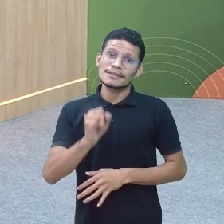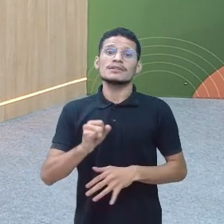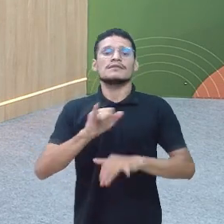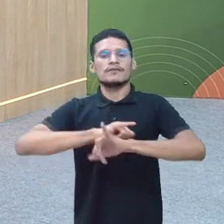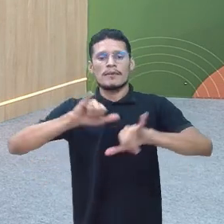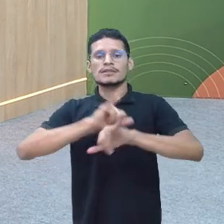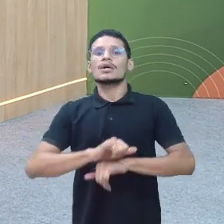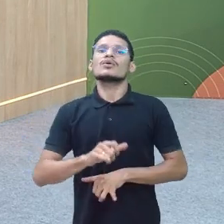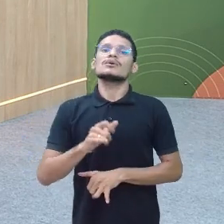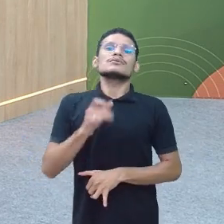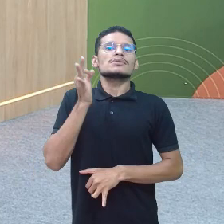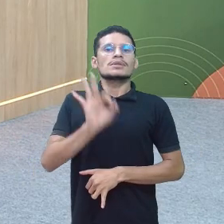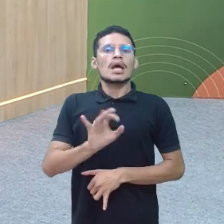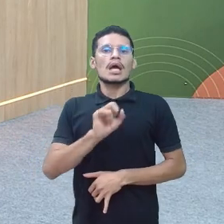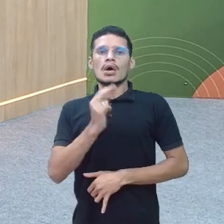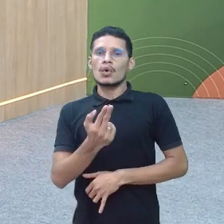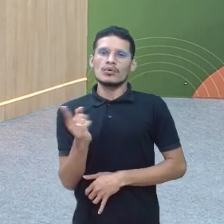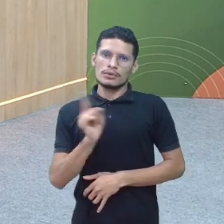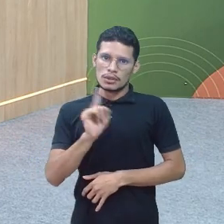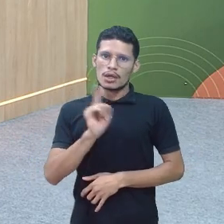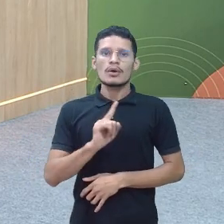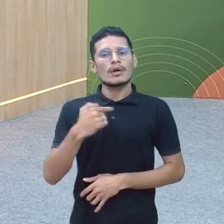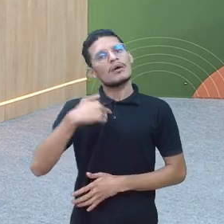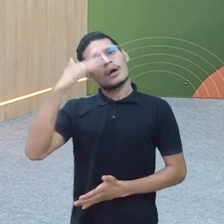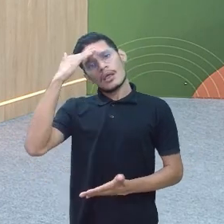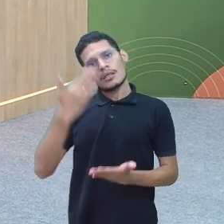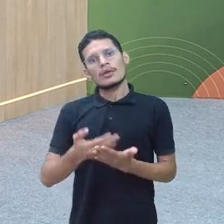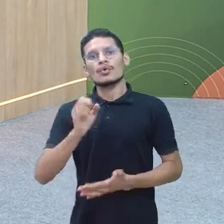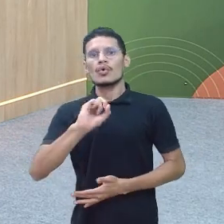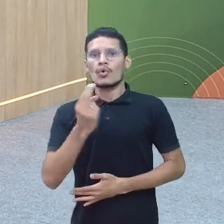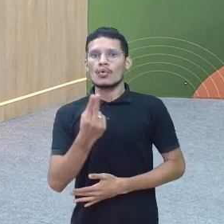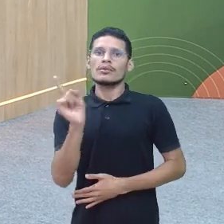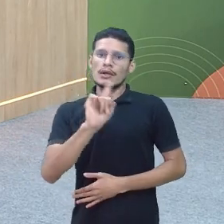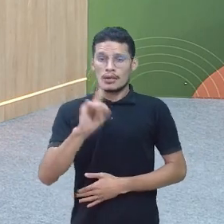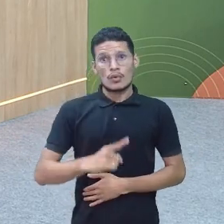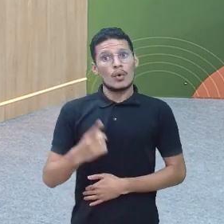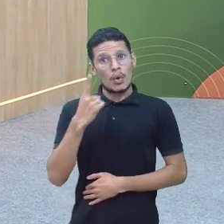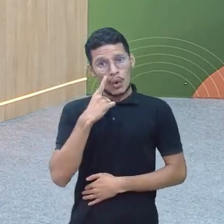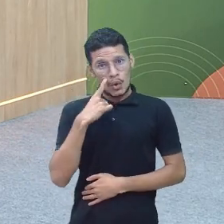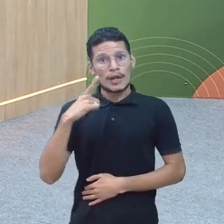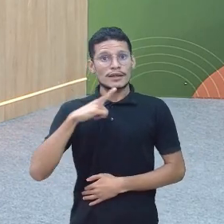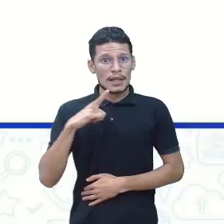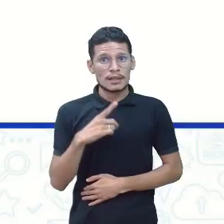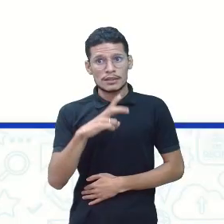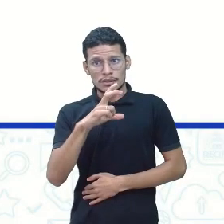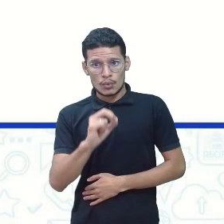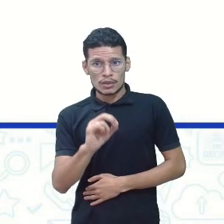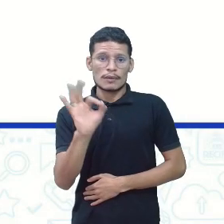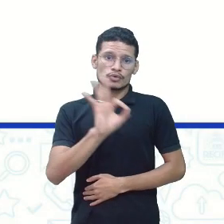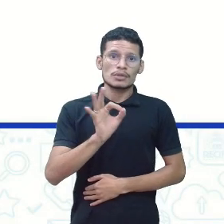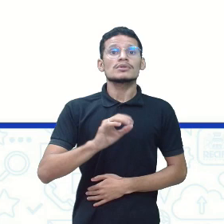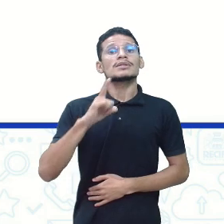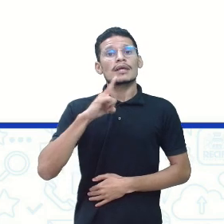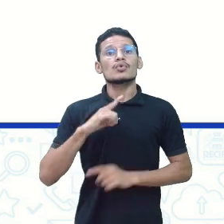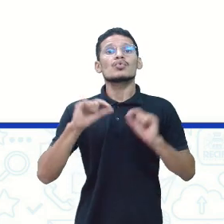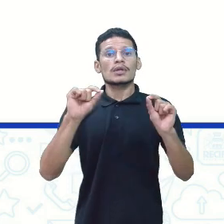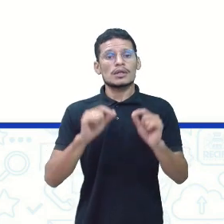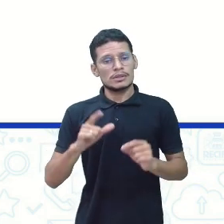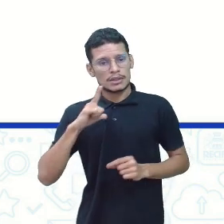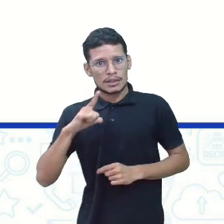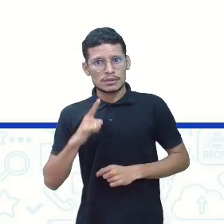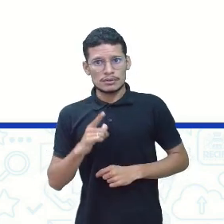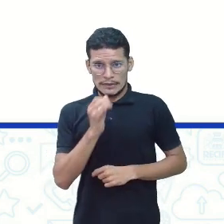ou não. Perceba que a gente colocou a ideia de amostra e aqui eu coloquei as setinhas apontando para os denominadores, né? Aqui no